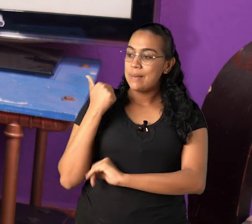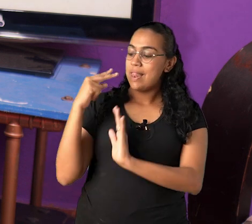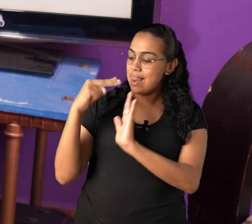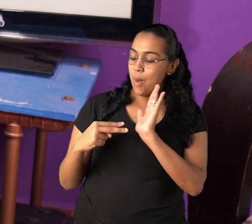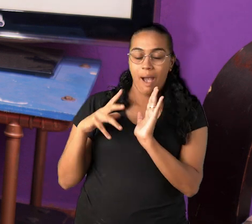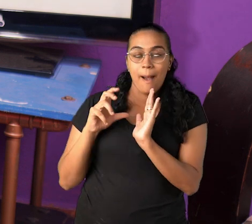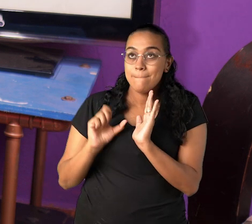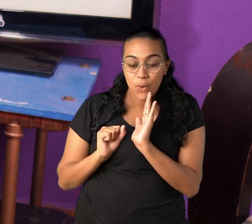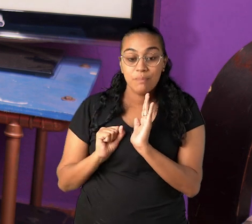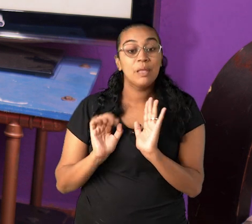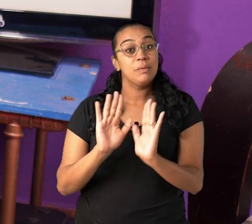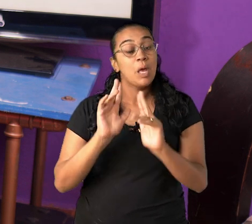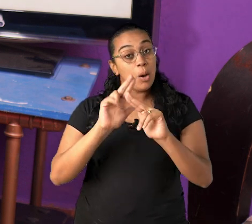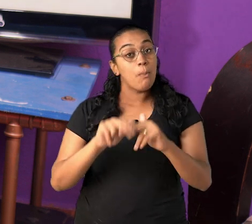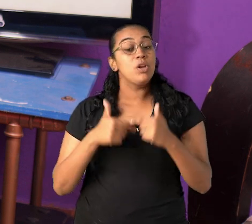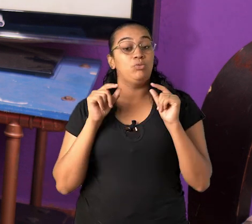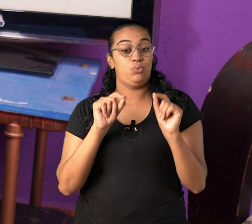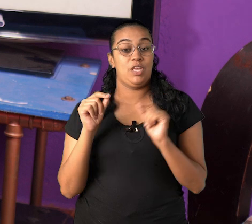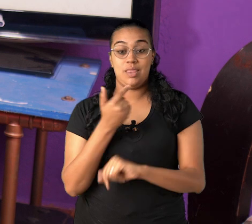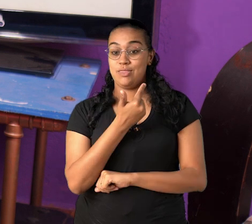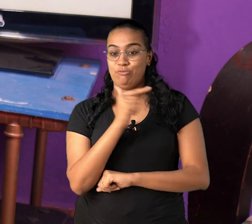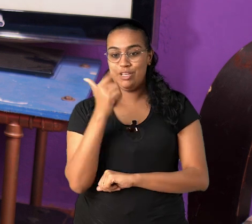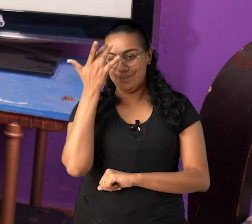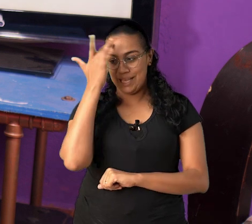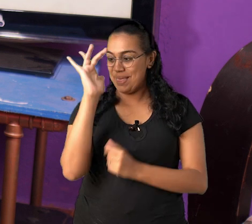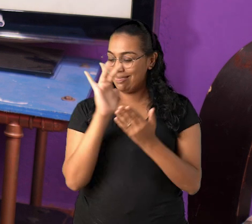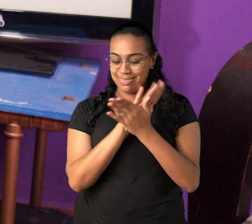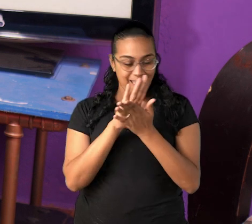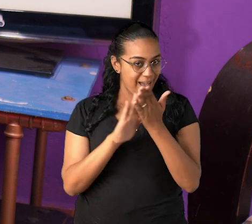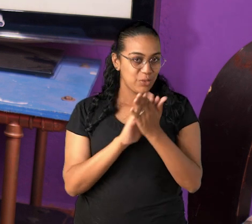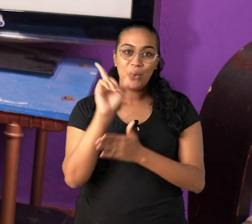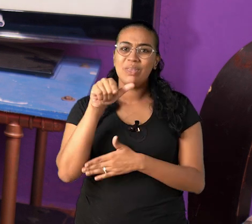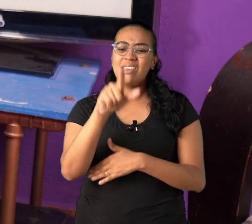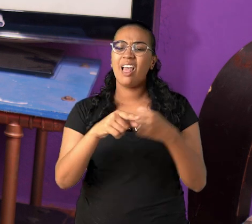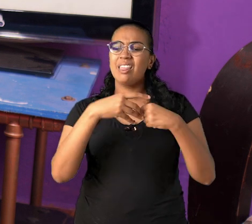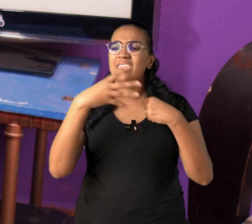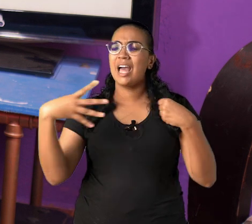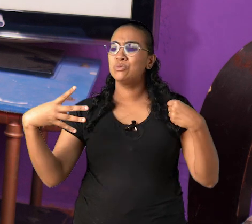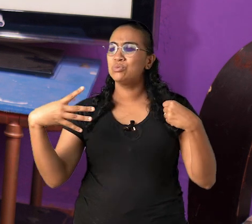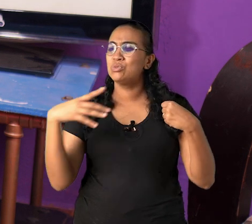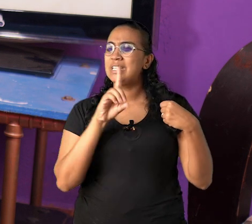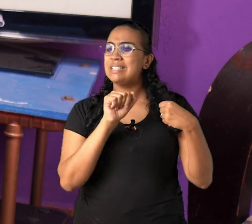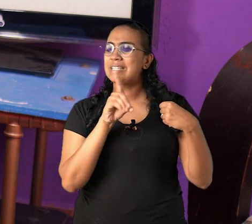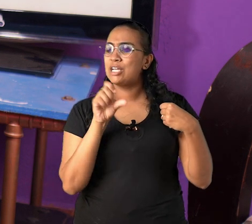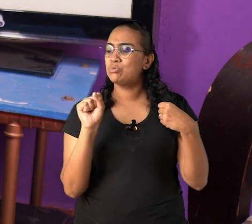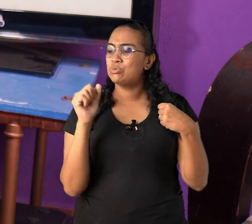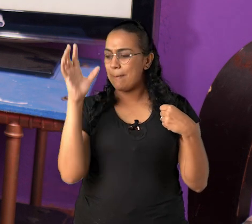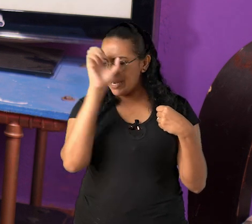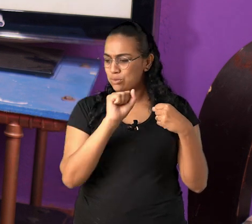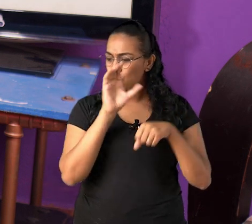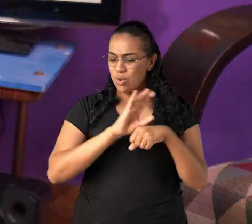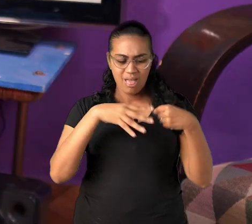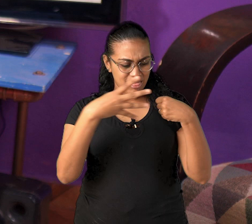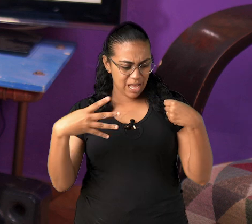mais, a gente leu, adorou. E aí, assim, até então, a gente não tinha noção do que eram dados, assim, né, todos esses dados que a gente vem aprendendo